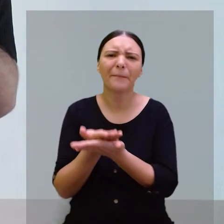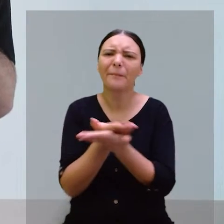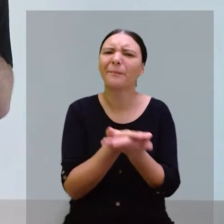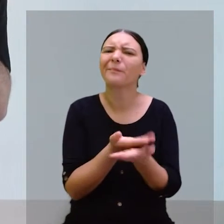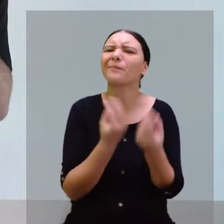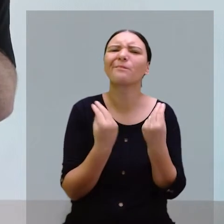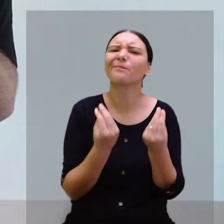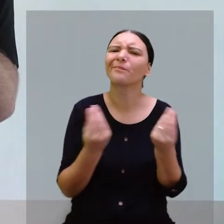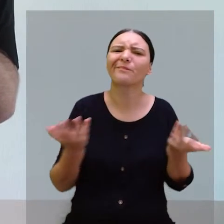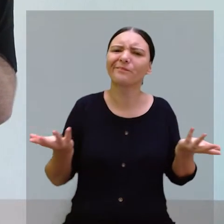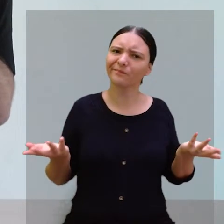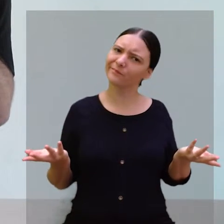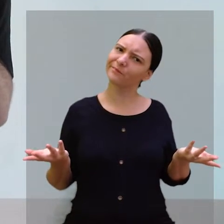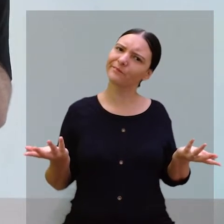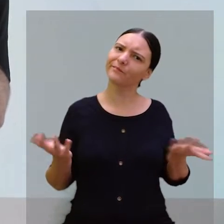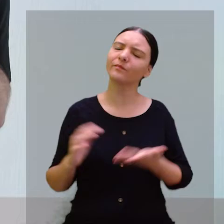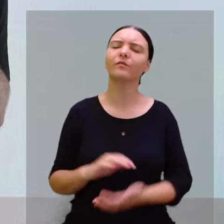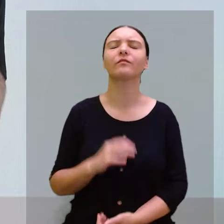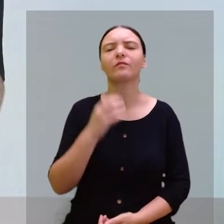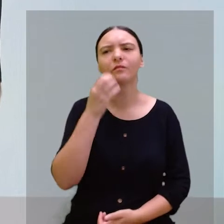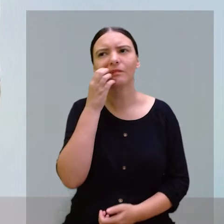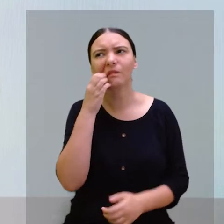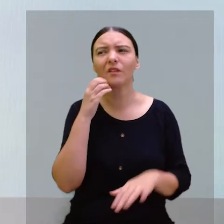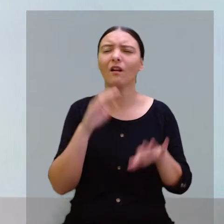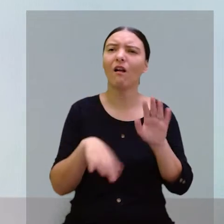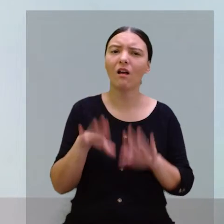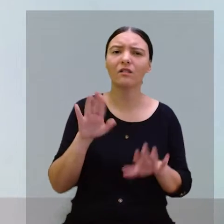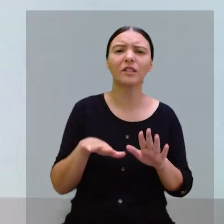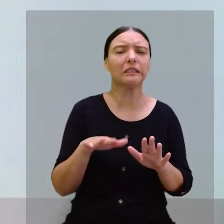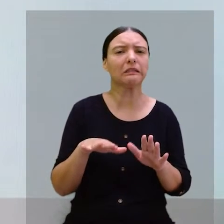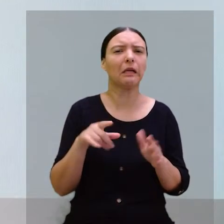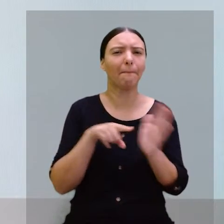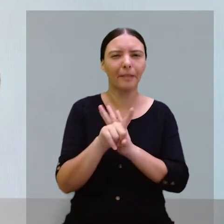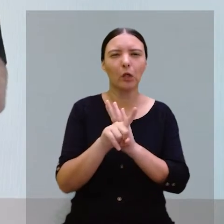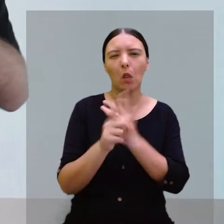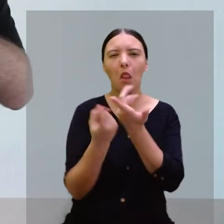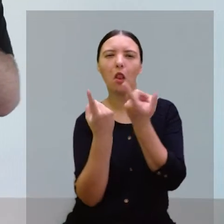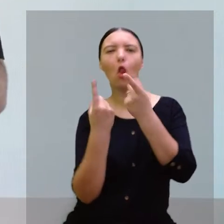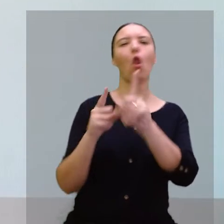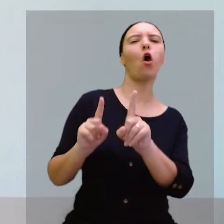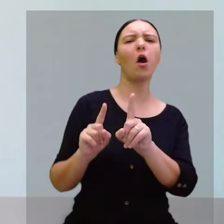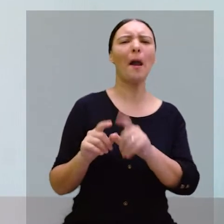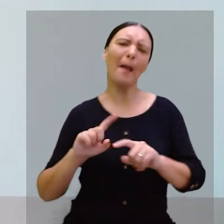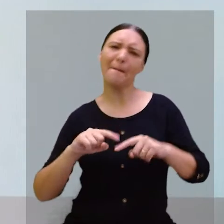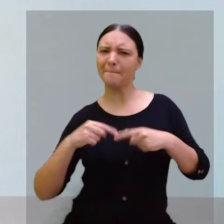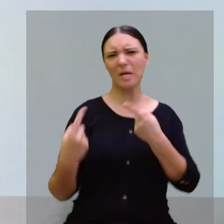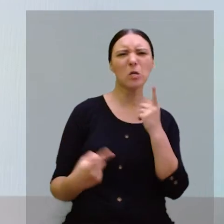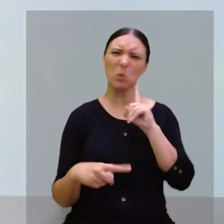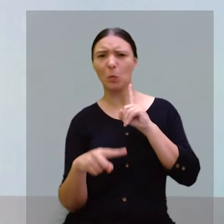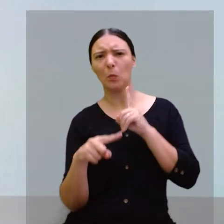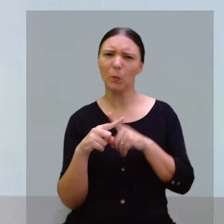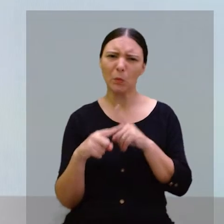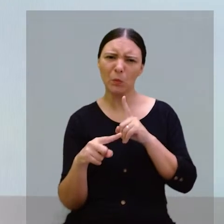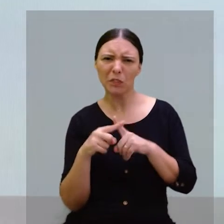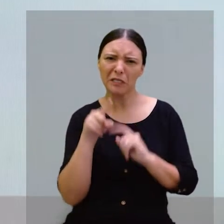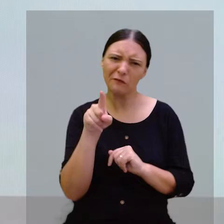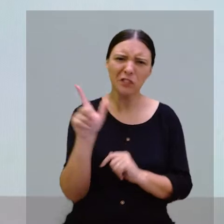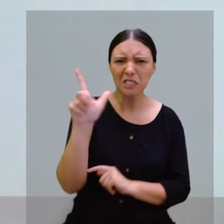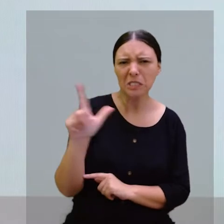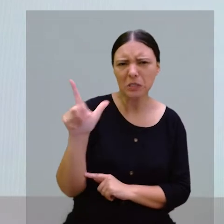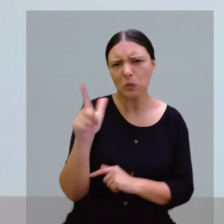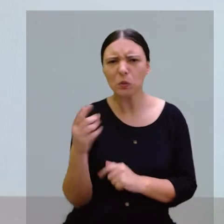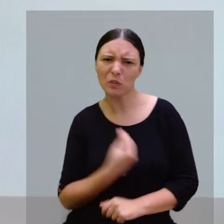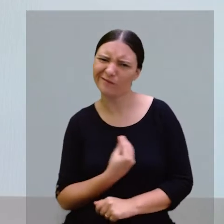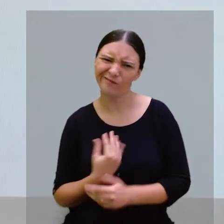Assim? É muito comum, às vezes, a pergunta nascer como uma afronta também, né? Assim, mas por que você, afinal, quis estudar isso na sua